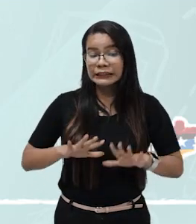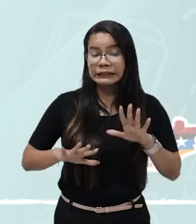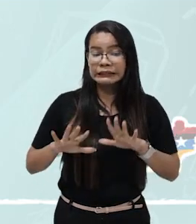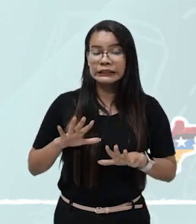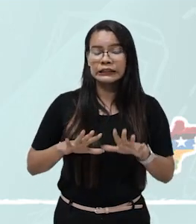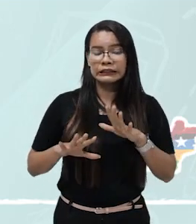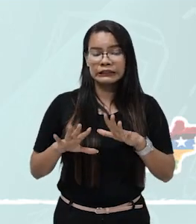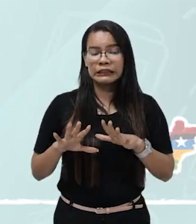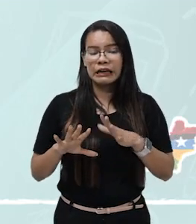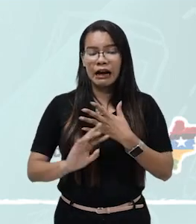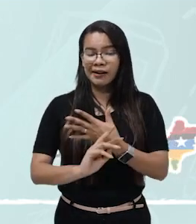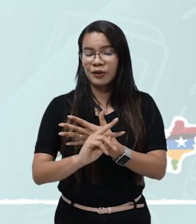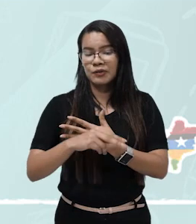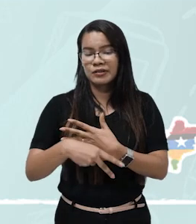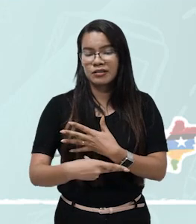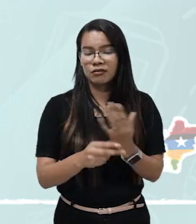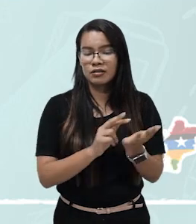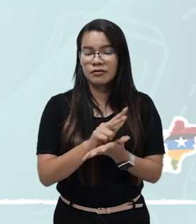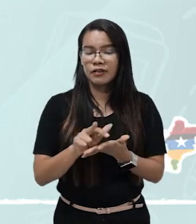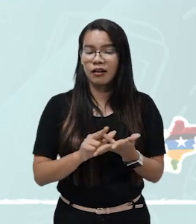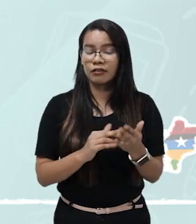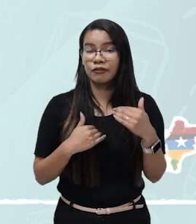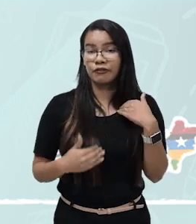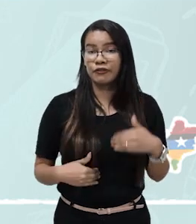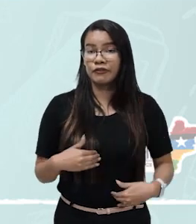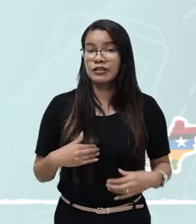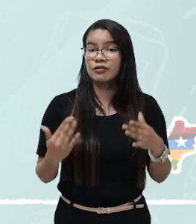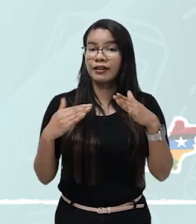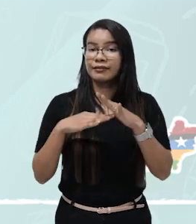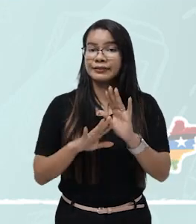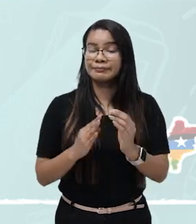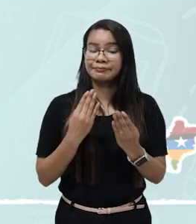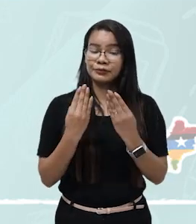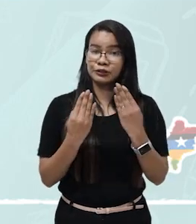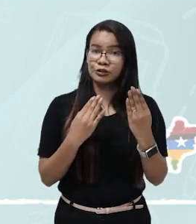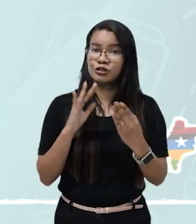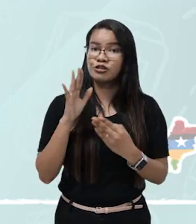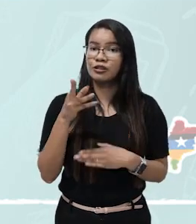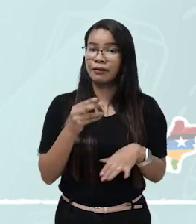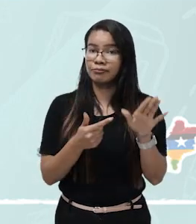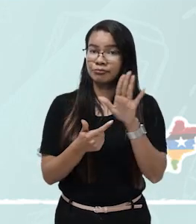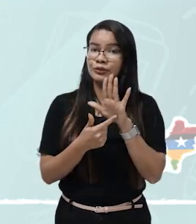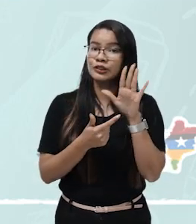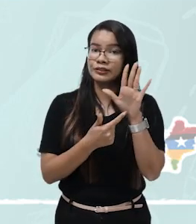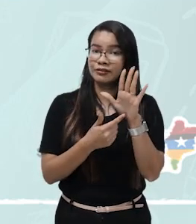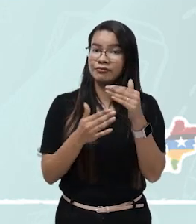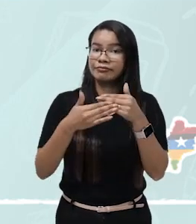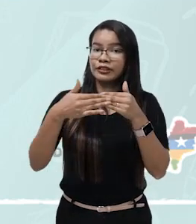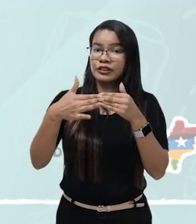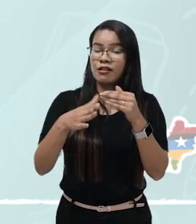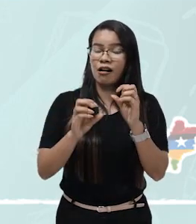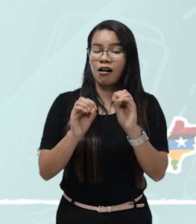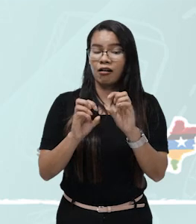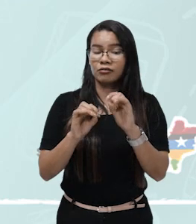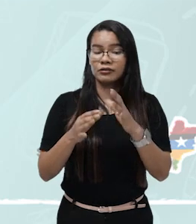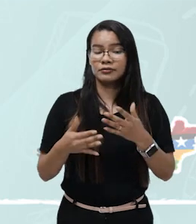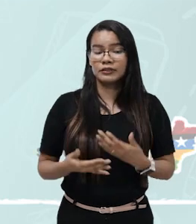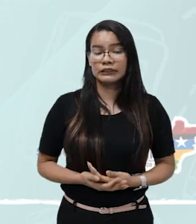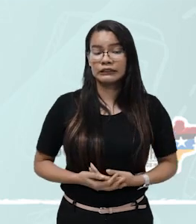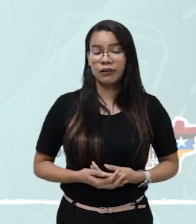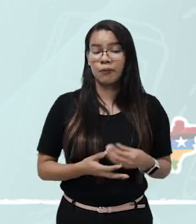a efeitos adversos, tanto os físicos quanto psicológicos. Listei vários para vocês no decorrer da aula. Muitos dos